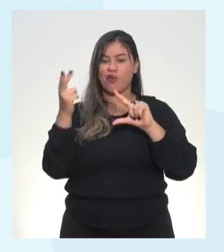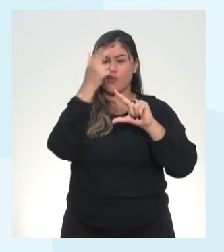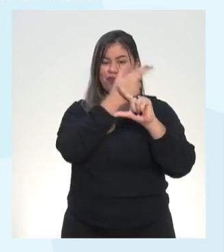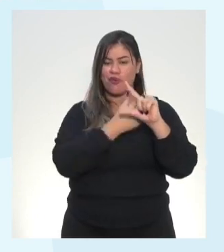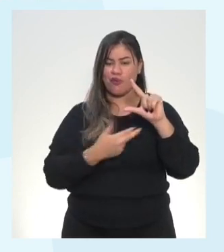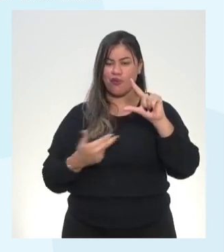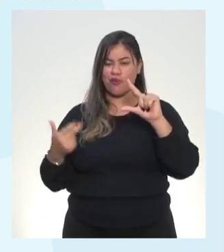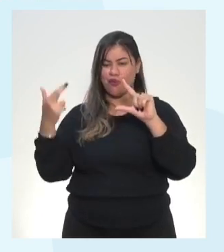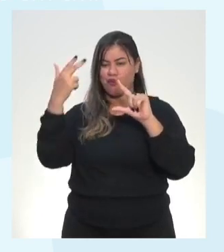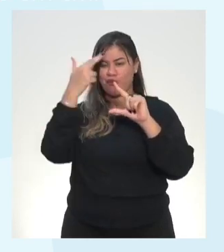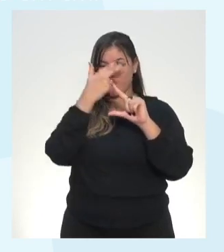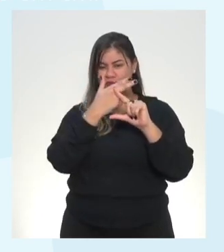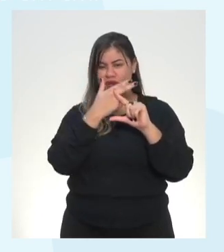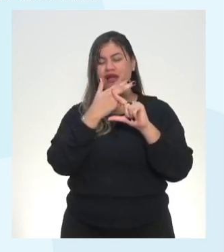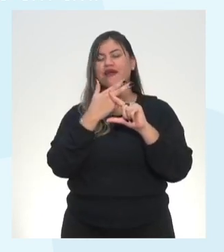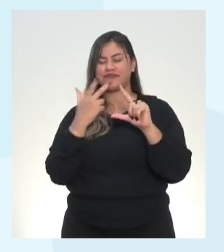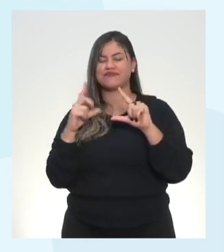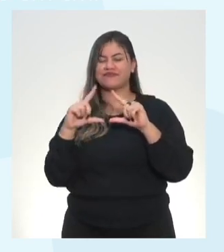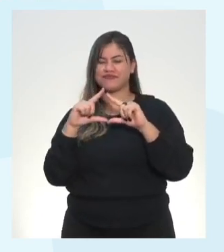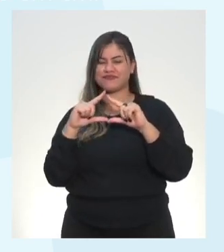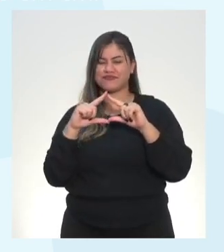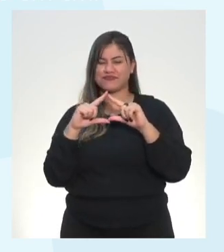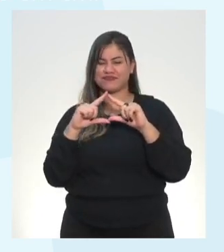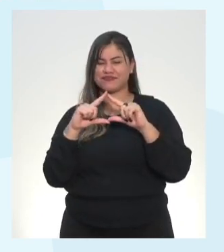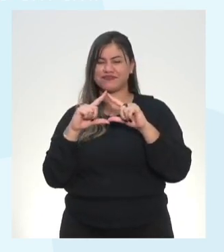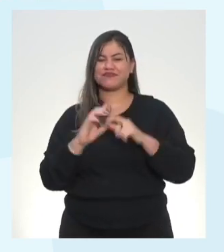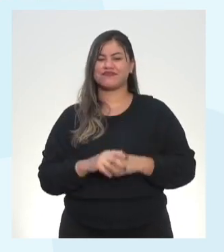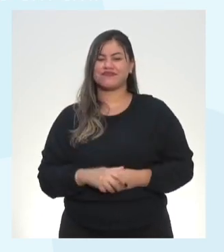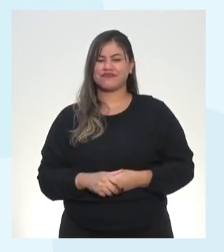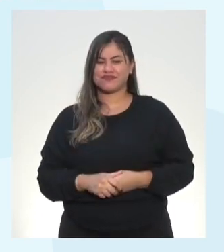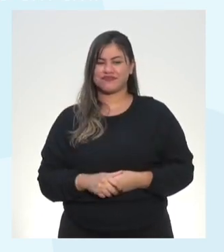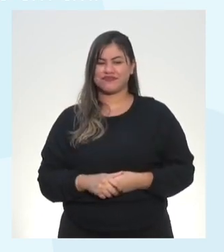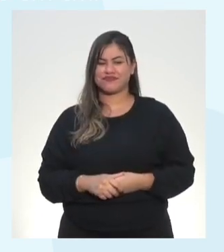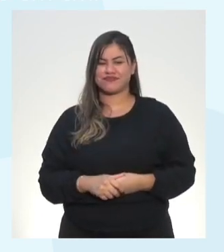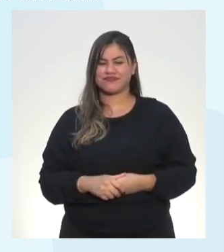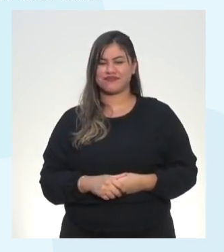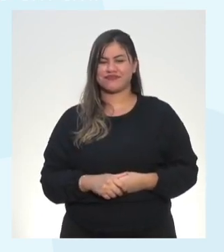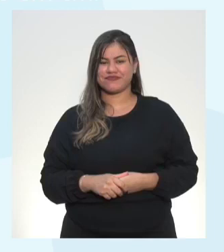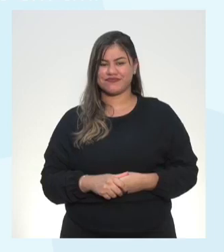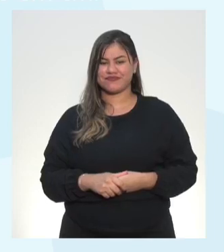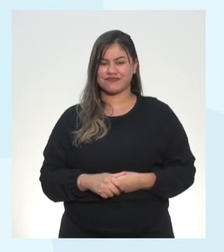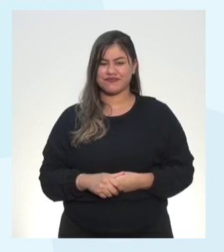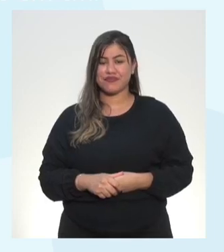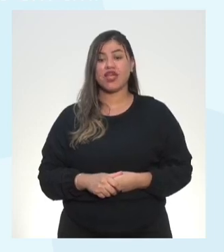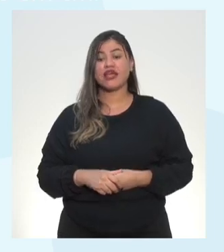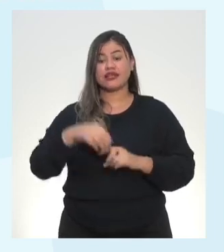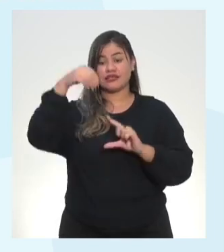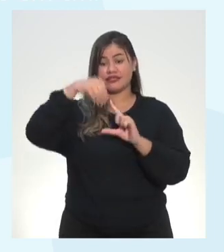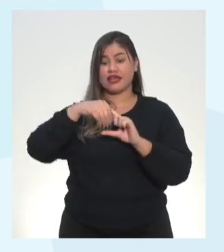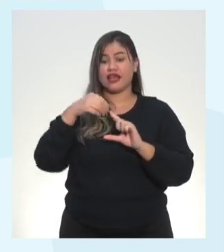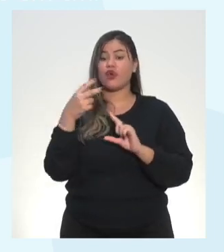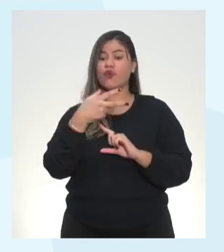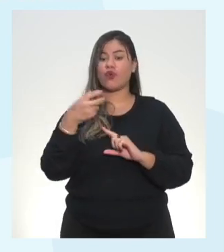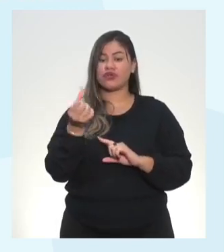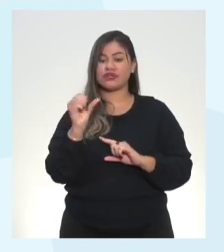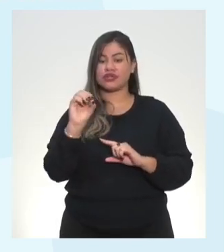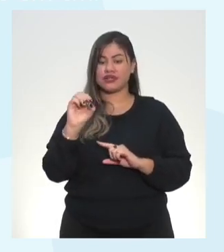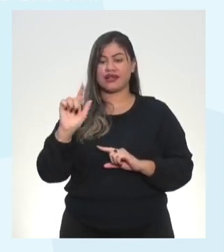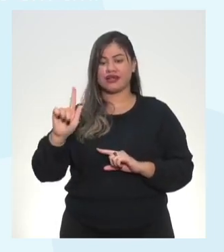continuar. Agora, nós vamos calcular a área deste hexágono regular. Aí você fala, professora, mas a área é